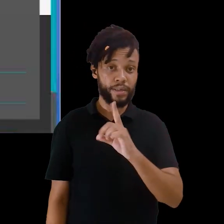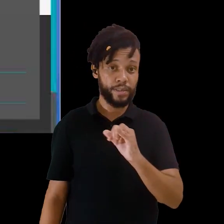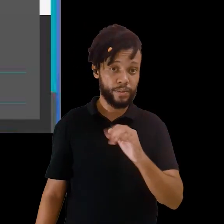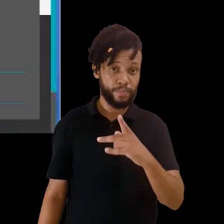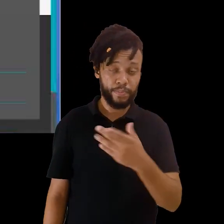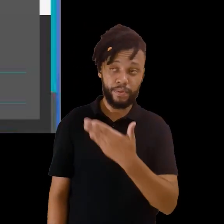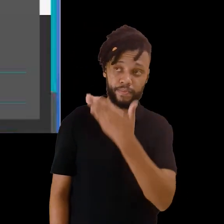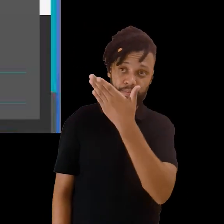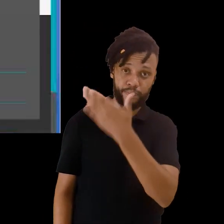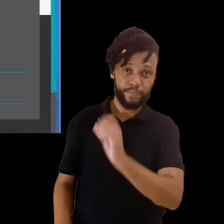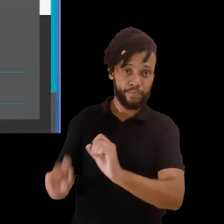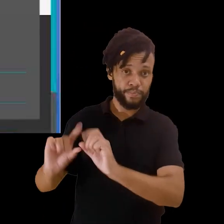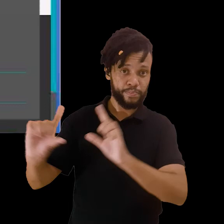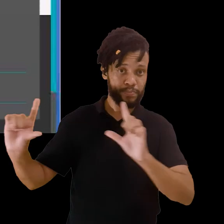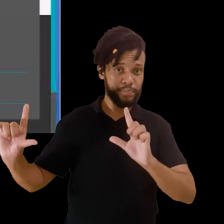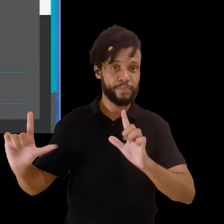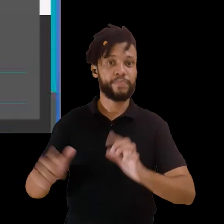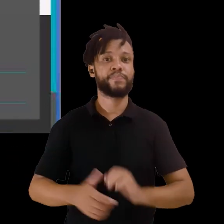daqui